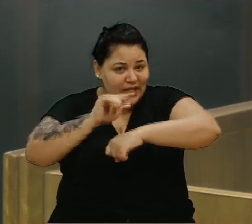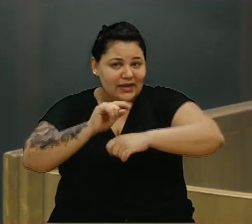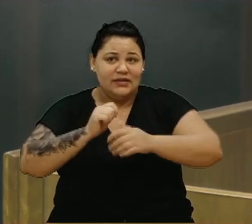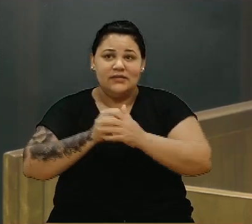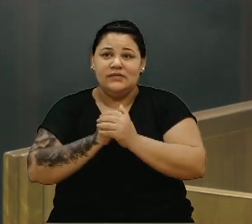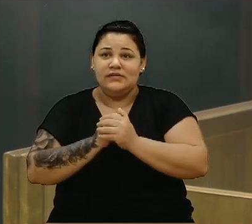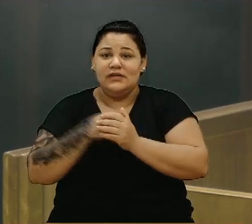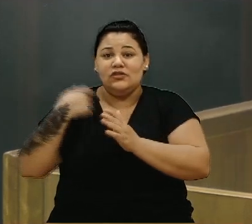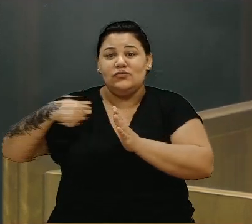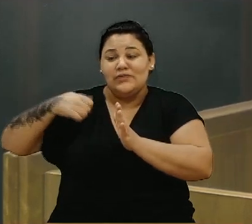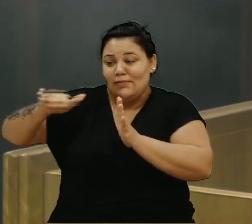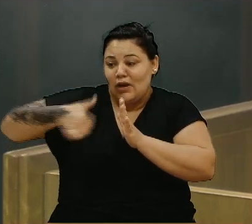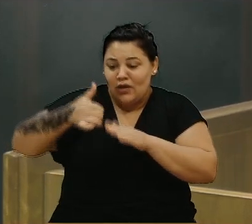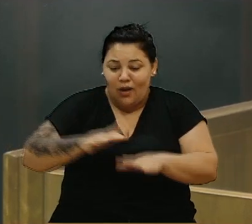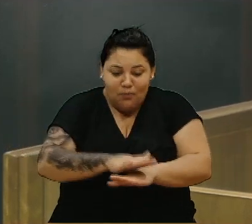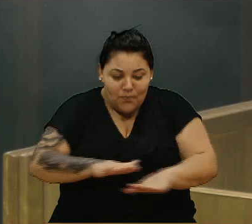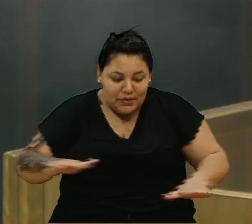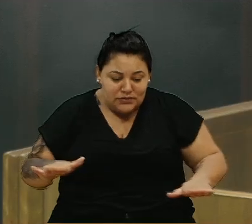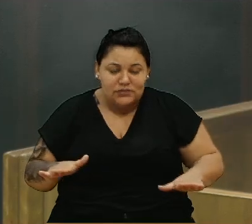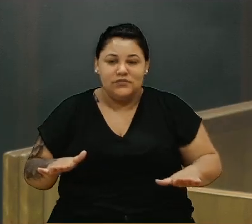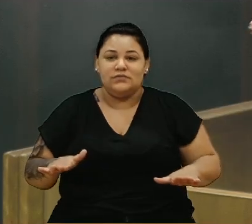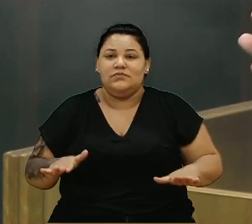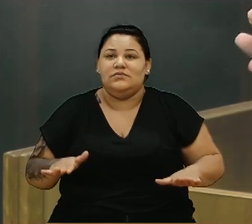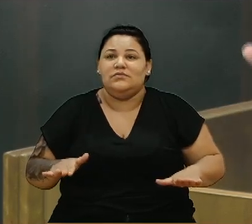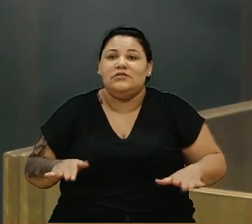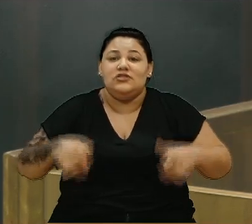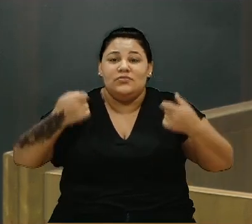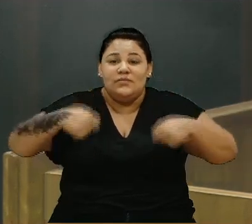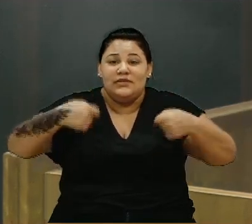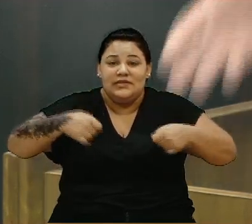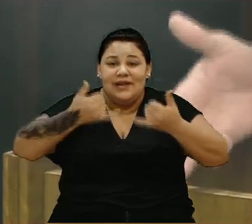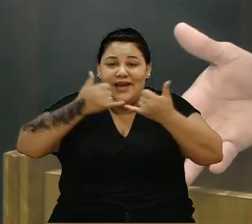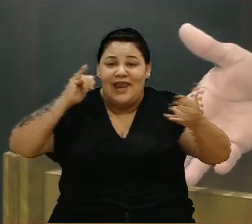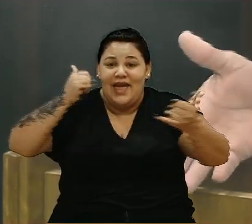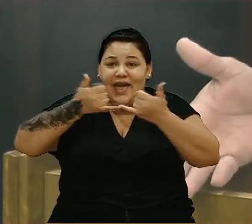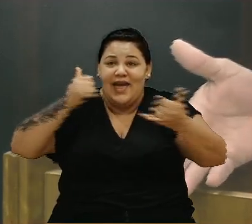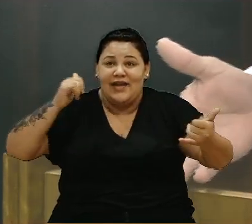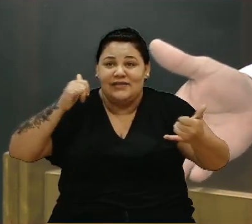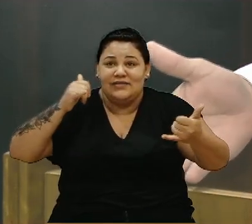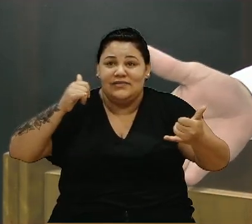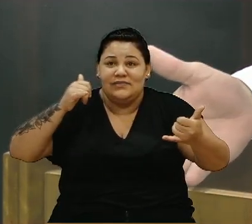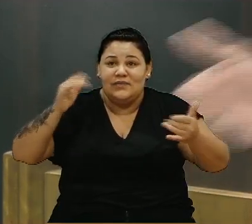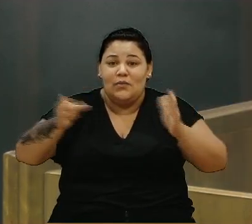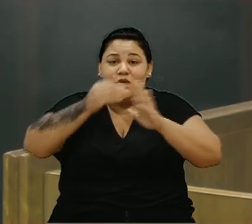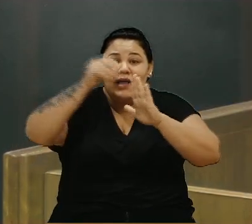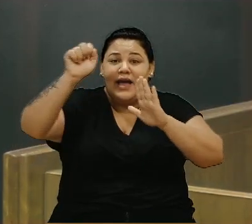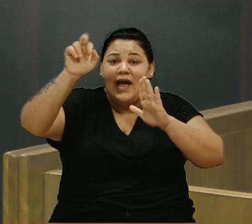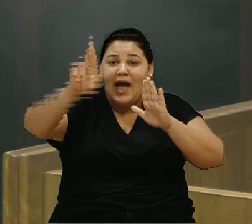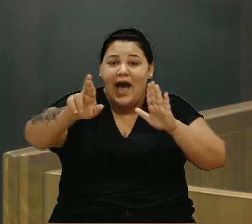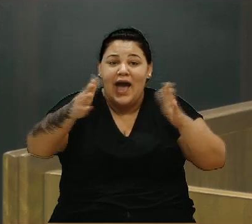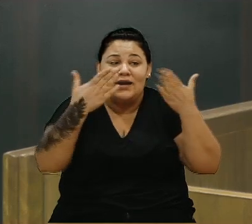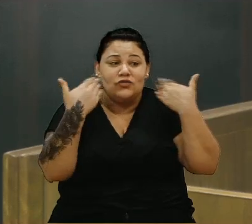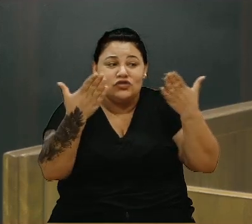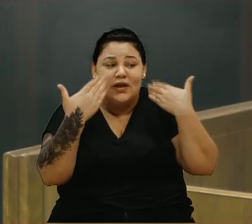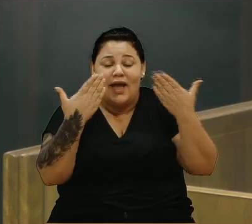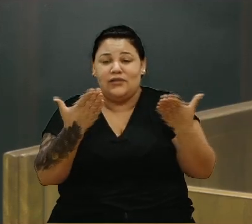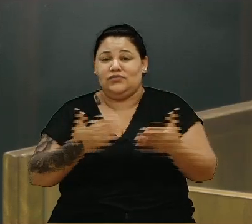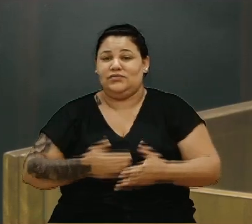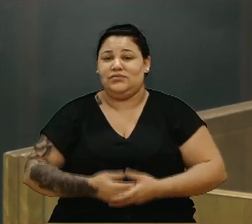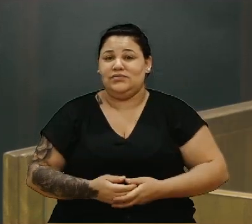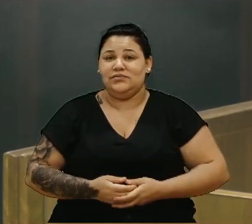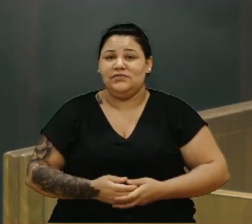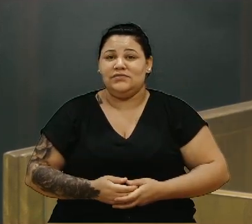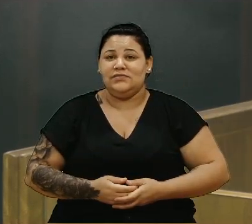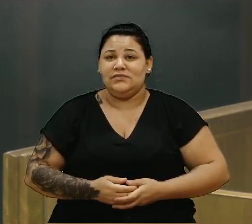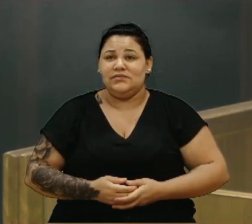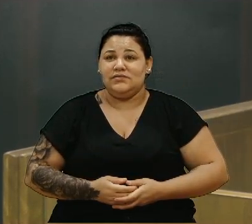gente precisa melhorar esse piso. A gente precisa reparar a rede elétrica para botar ar-condicionado nas escolas. Eu